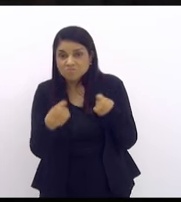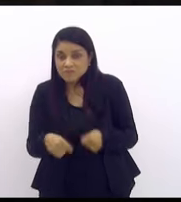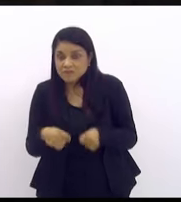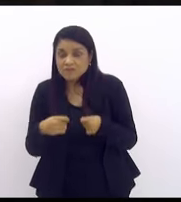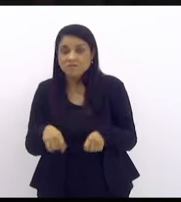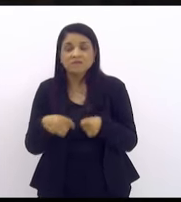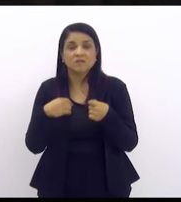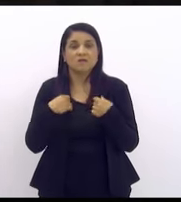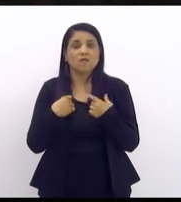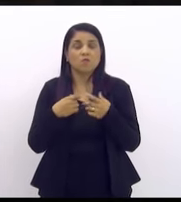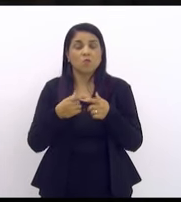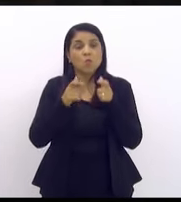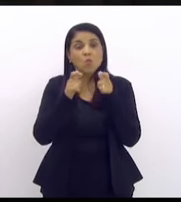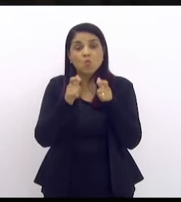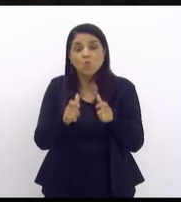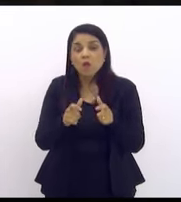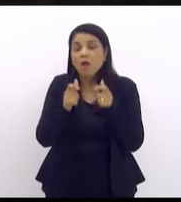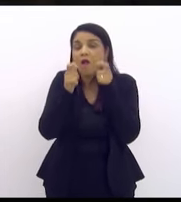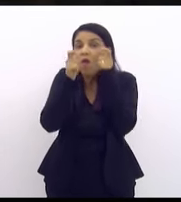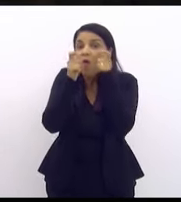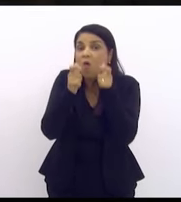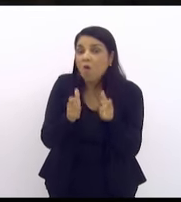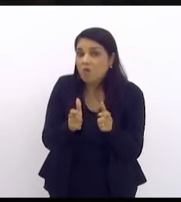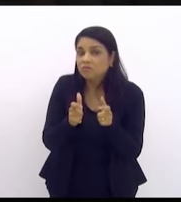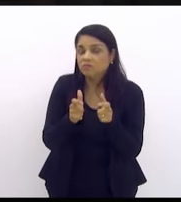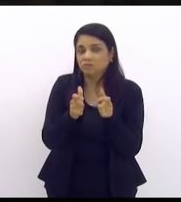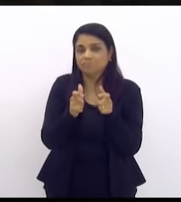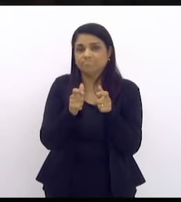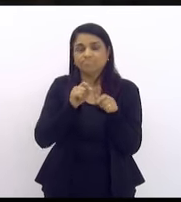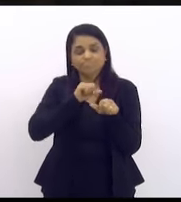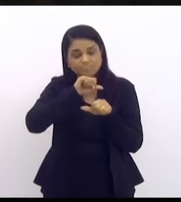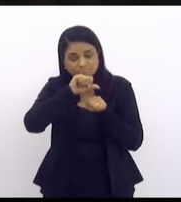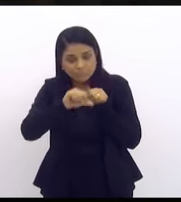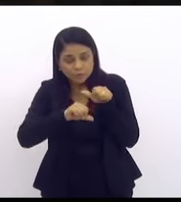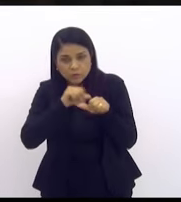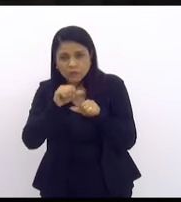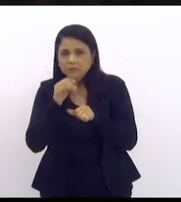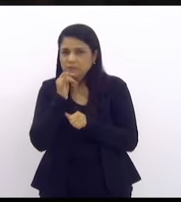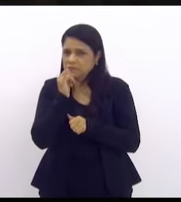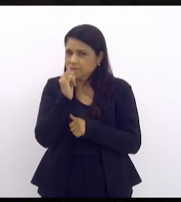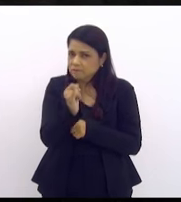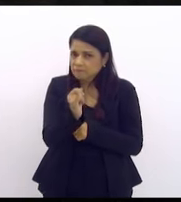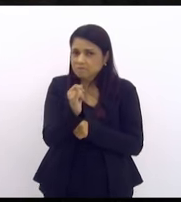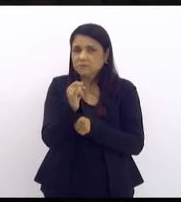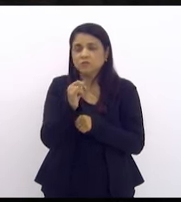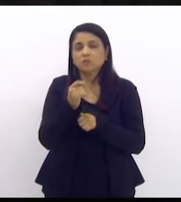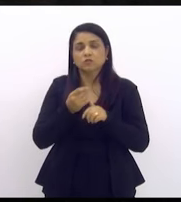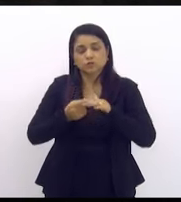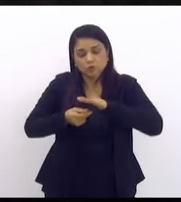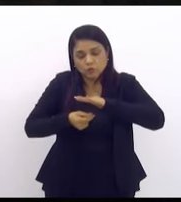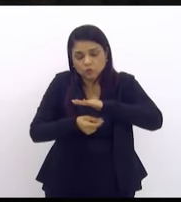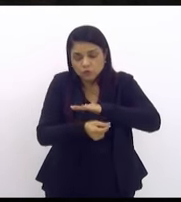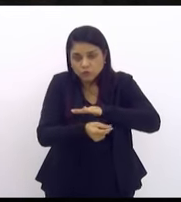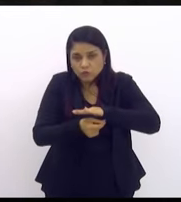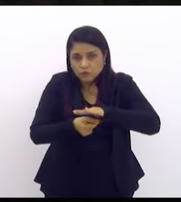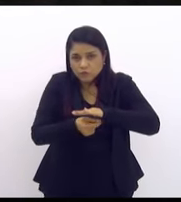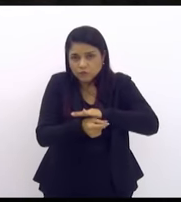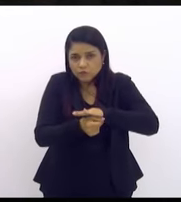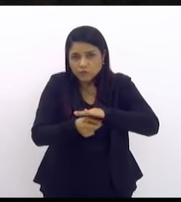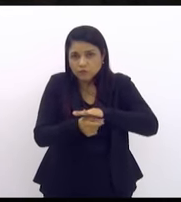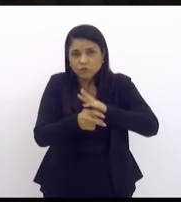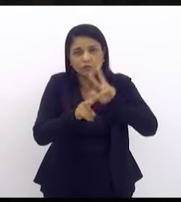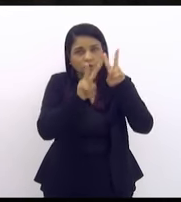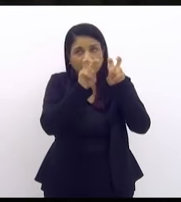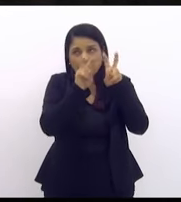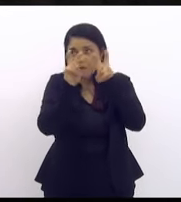refletir a partir desse lugar, porque a gente fala de mudanças dos fundos do nosso, os fundos temáticos do